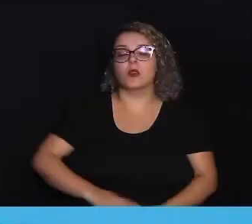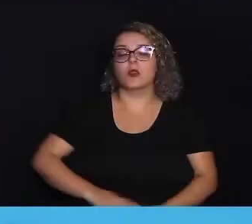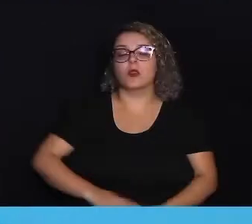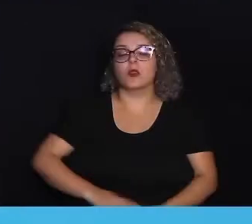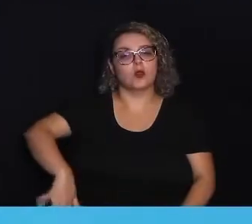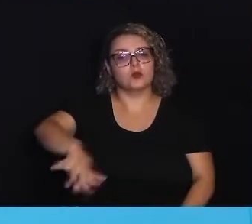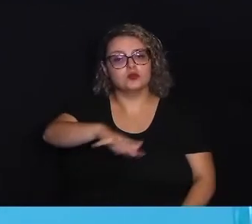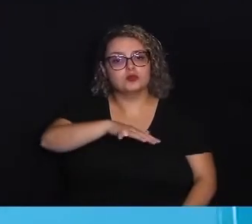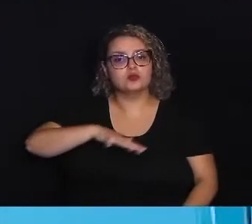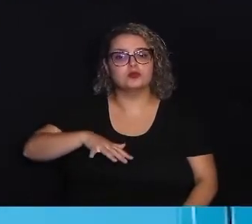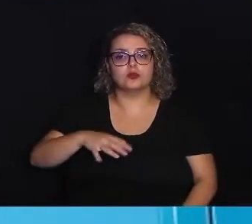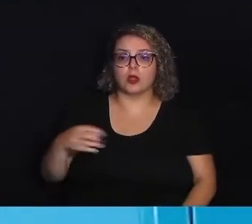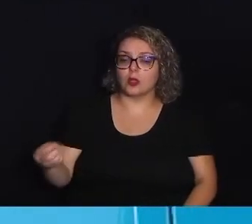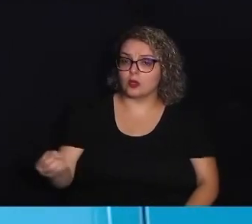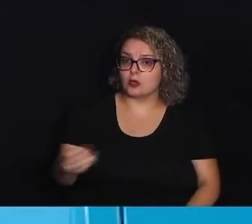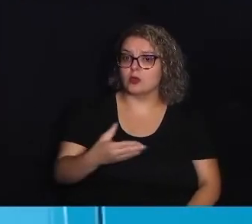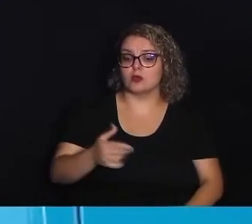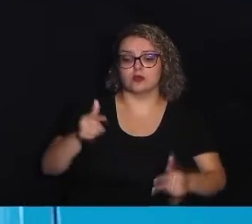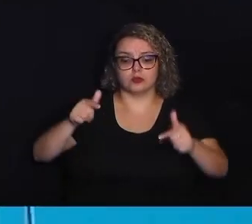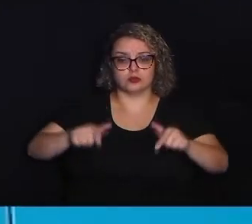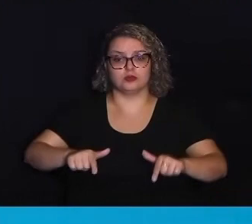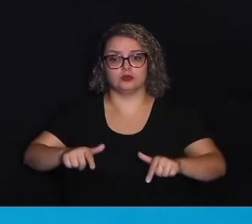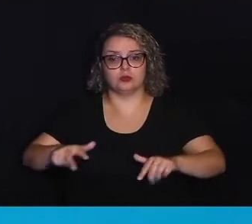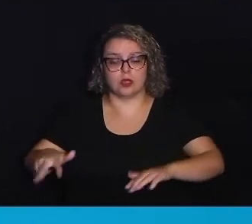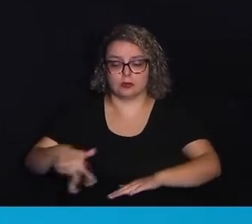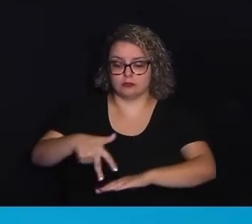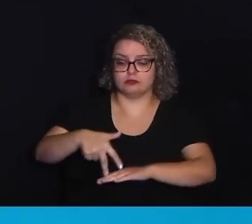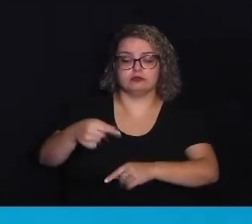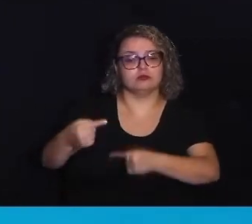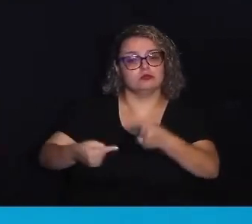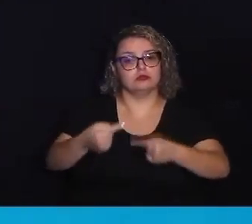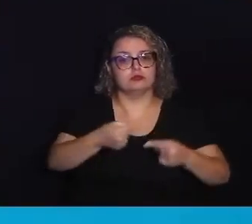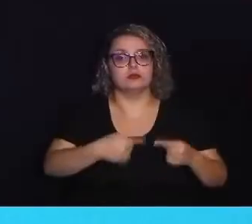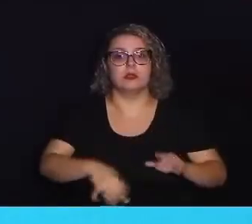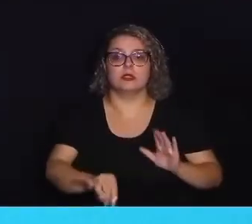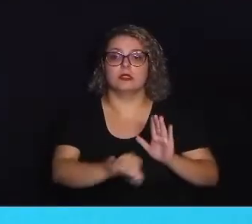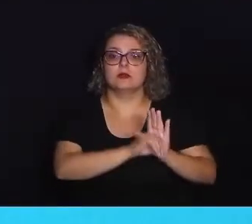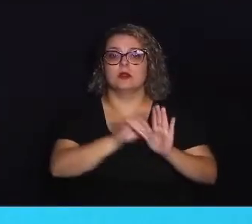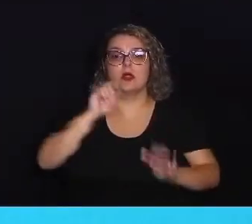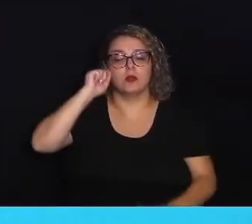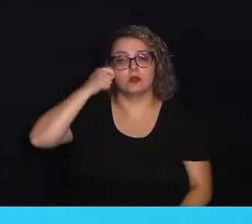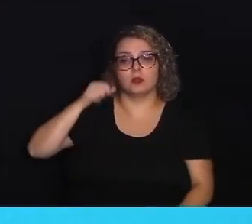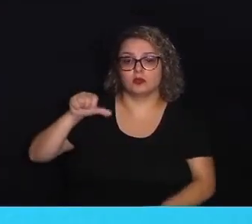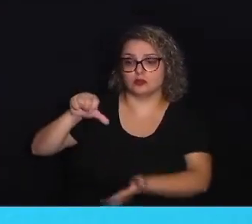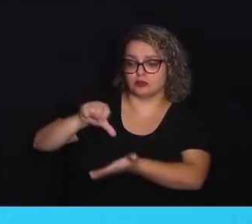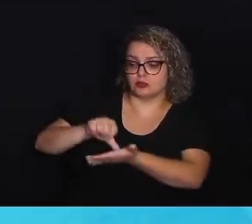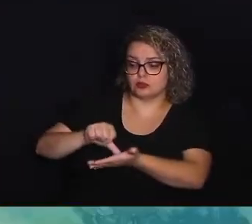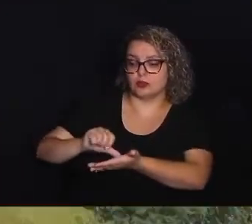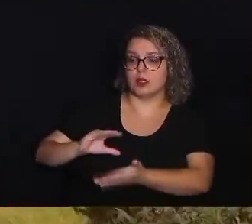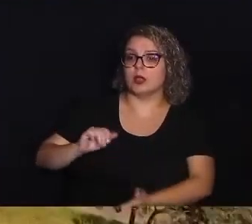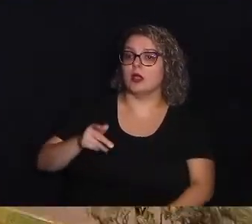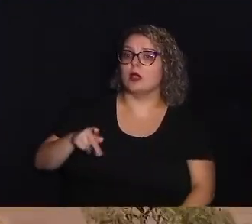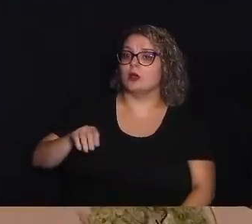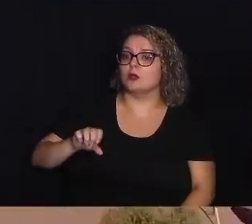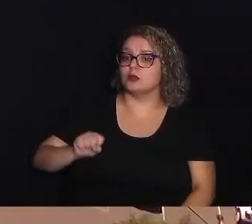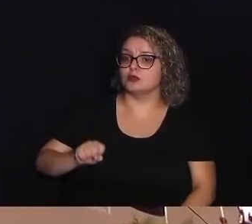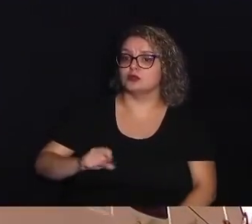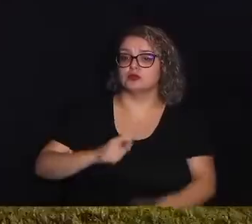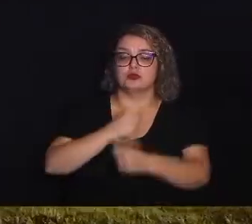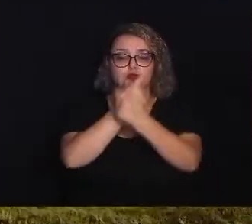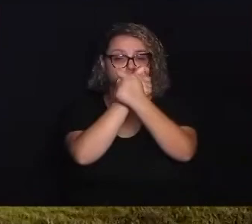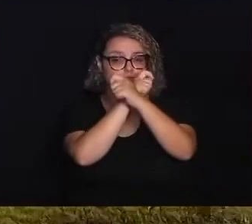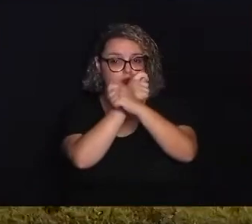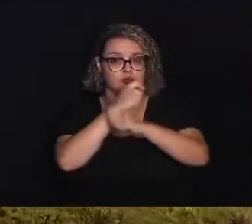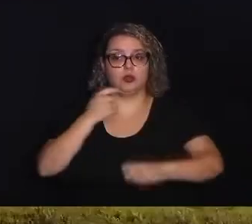um novo espaço para a discussão da identidade da população negra um movimento instalado no Campus um da